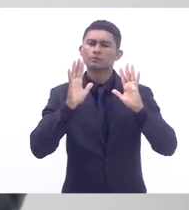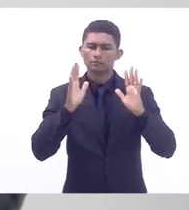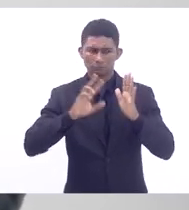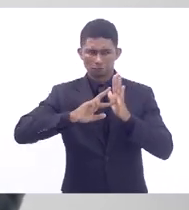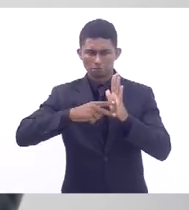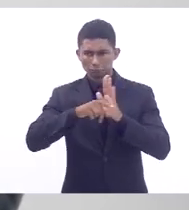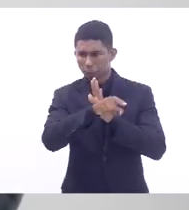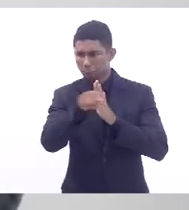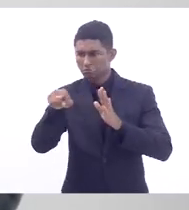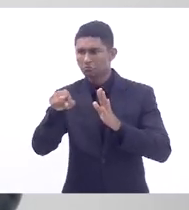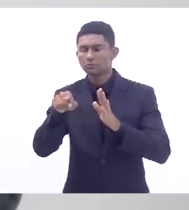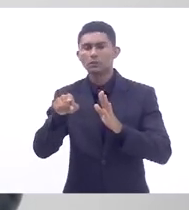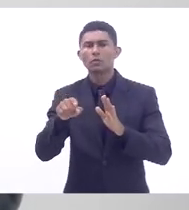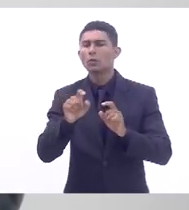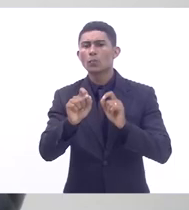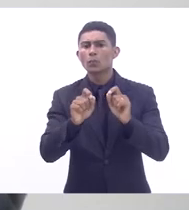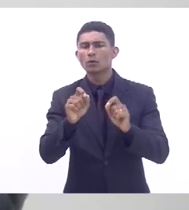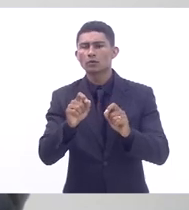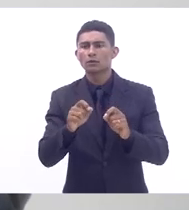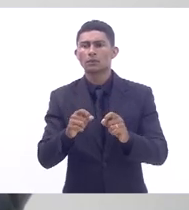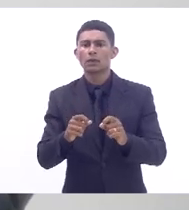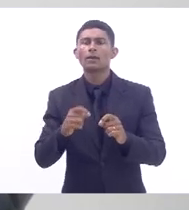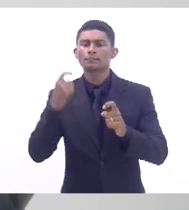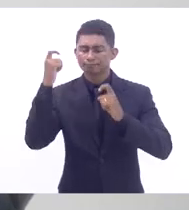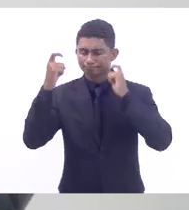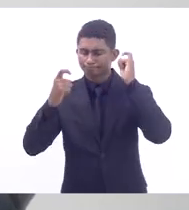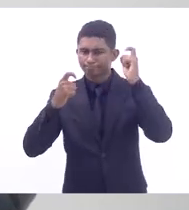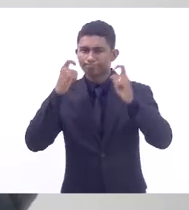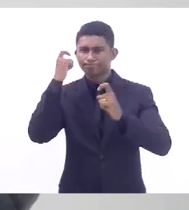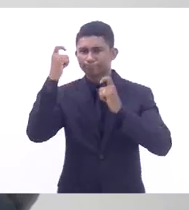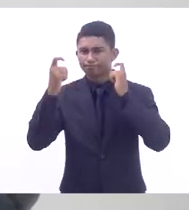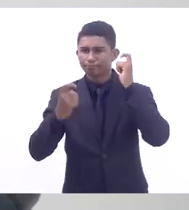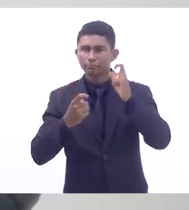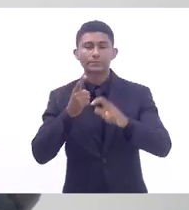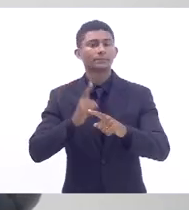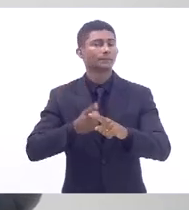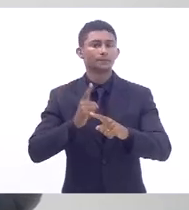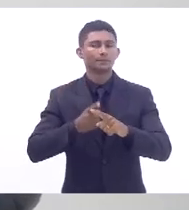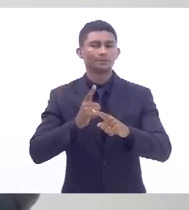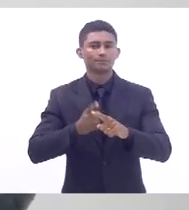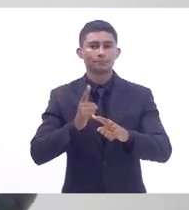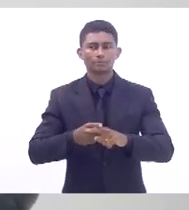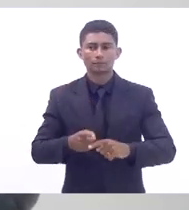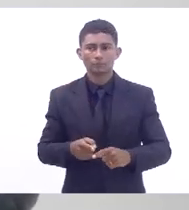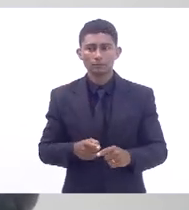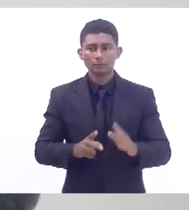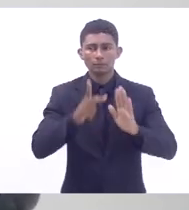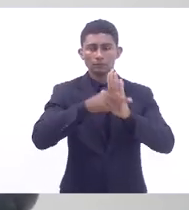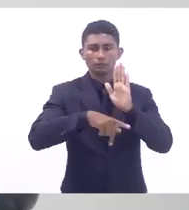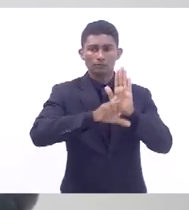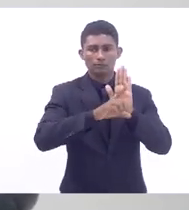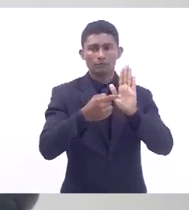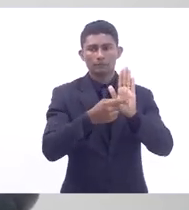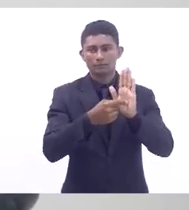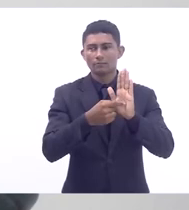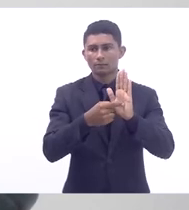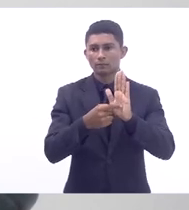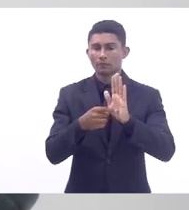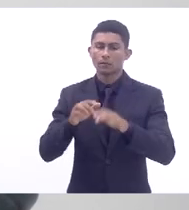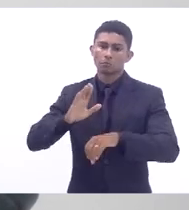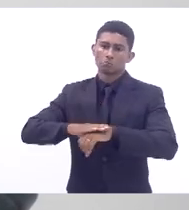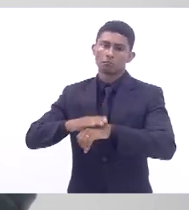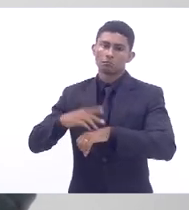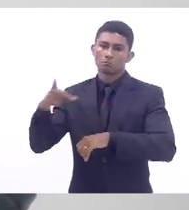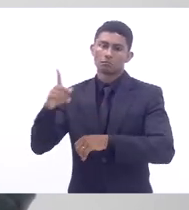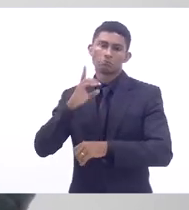é a apontaram preocupações porque foi um projeto foi construído por um deputado sem diálogo que